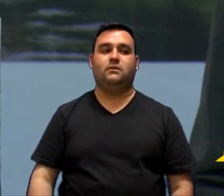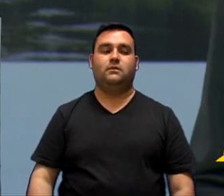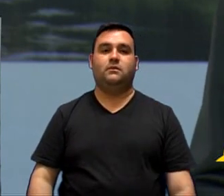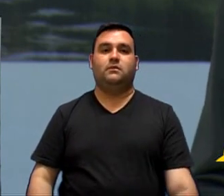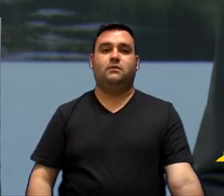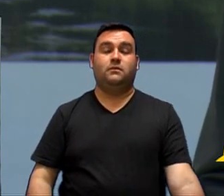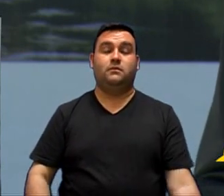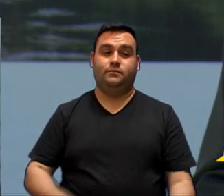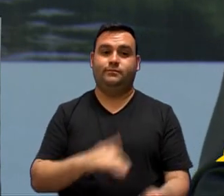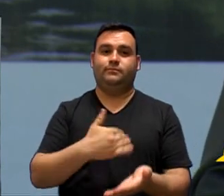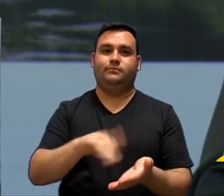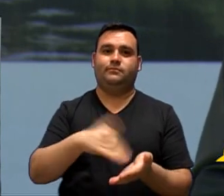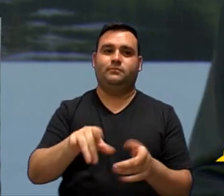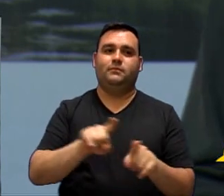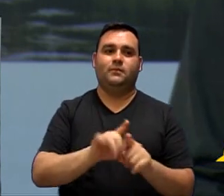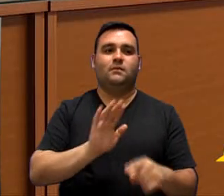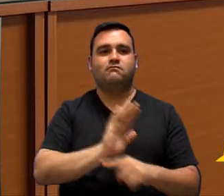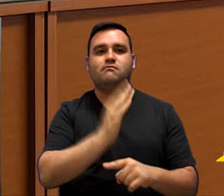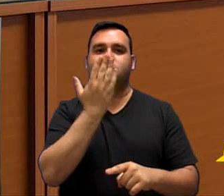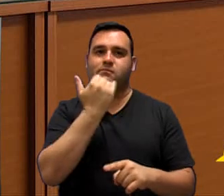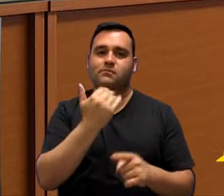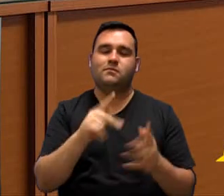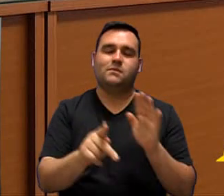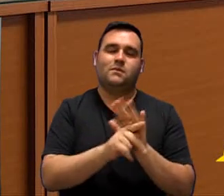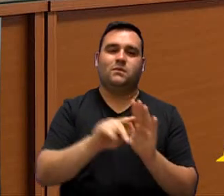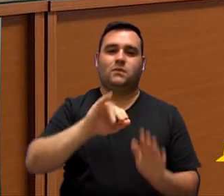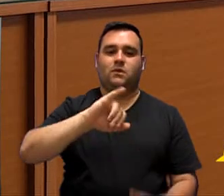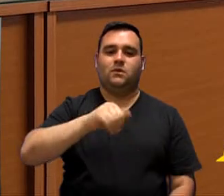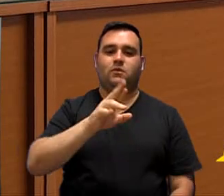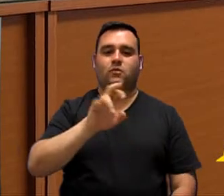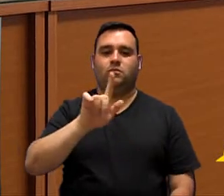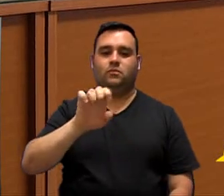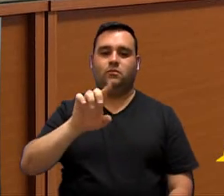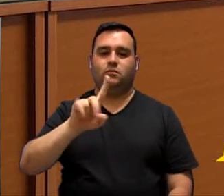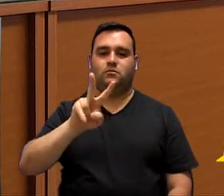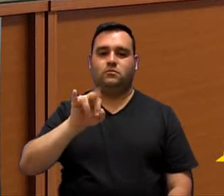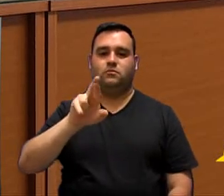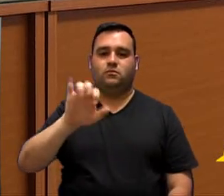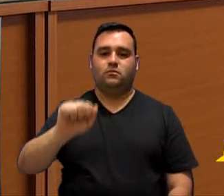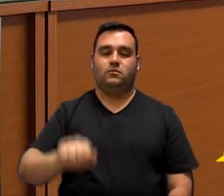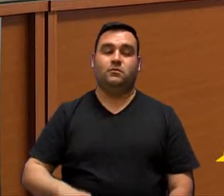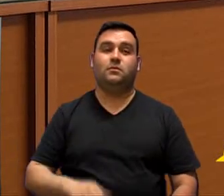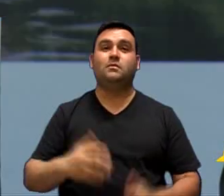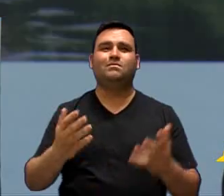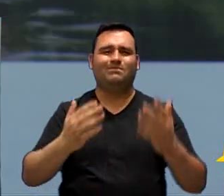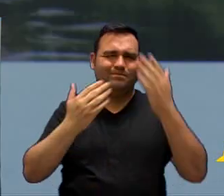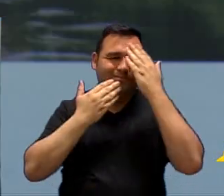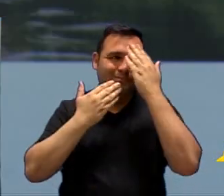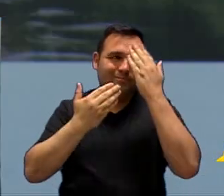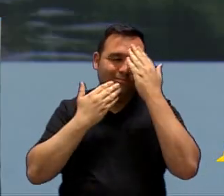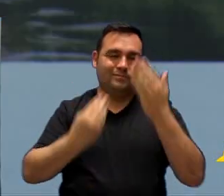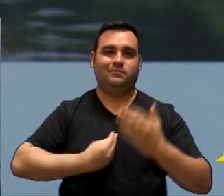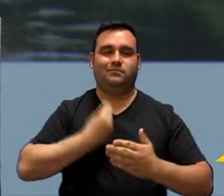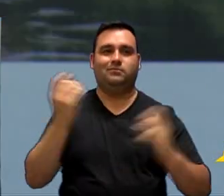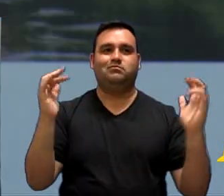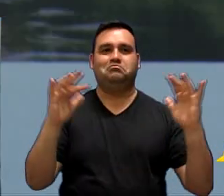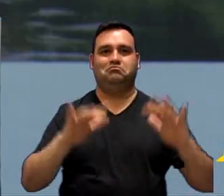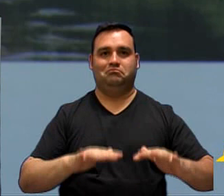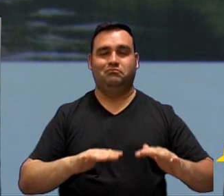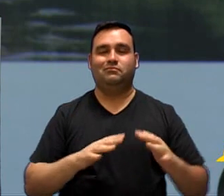e do secretário de Abastecimento e Nutrição, o senhor Jorge Vieira. A todos, muito obrigado pela